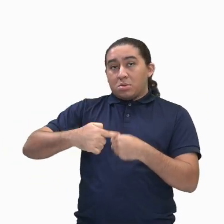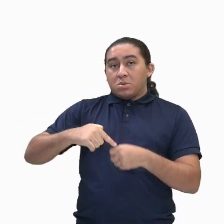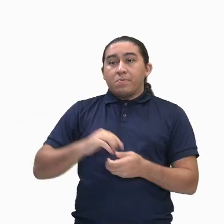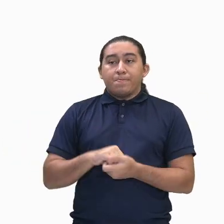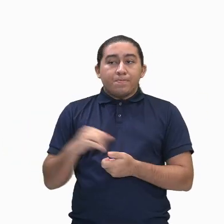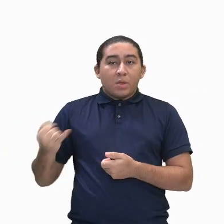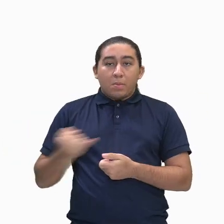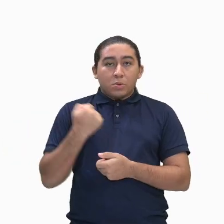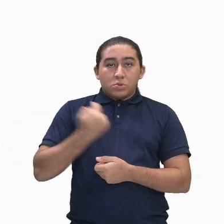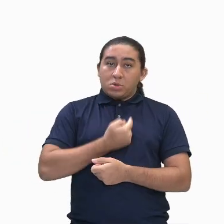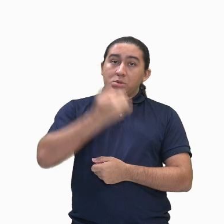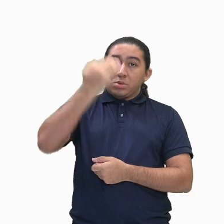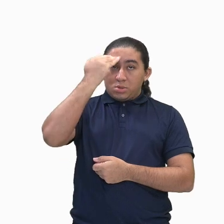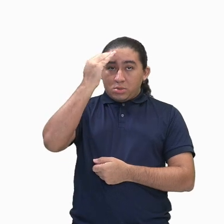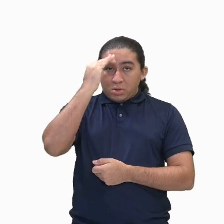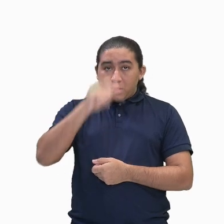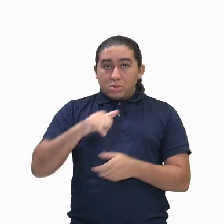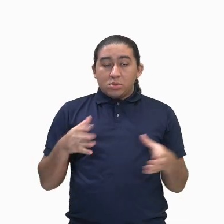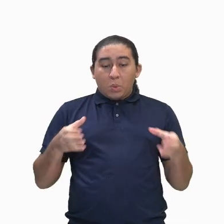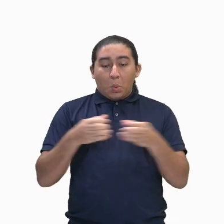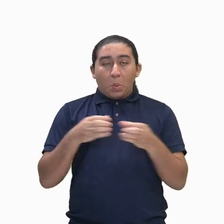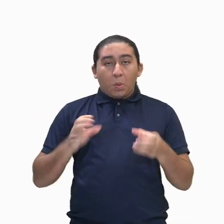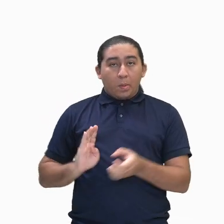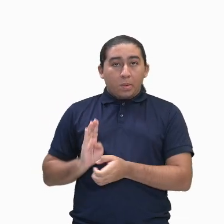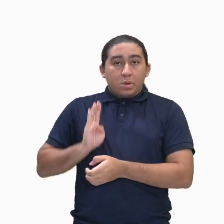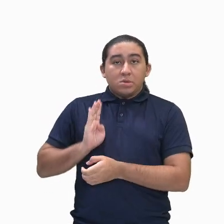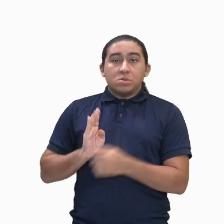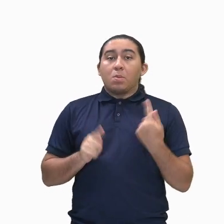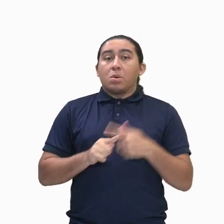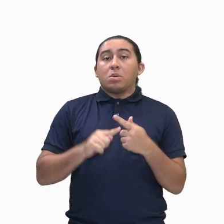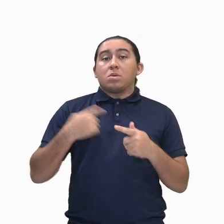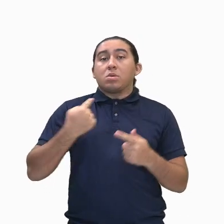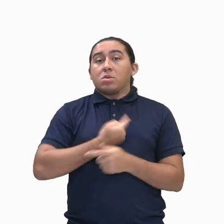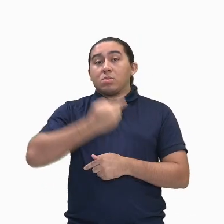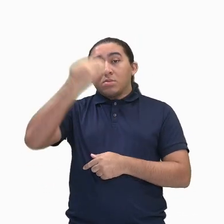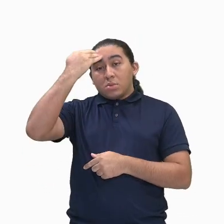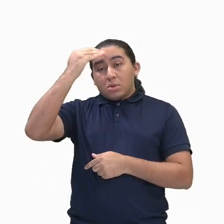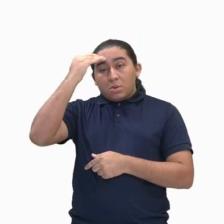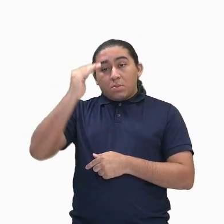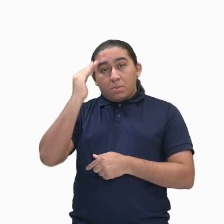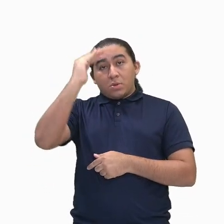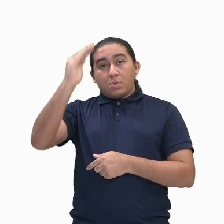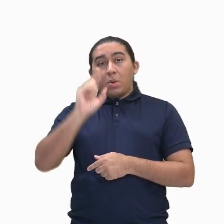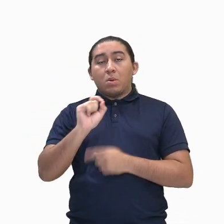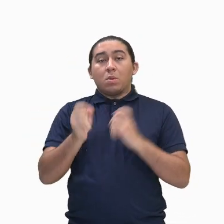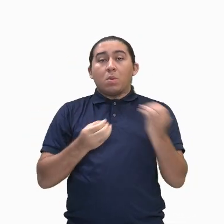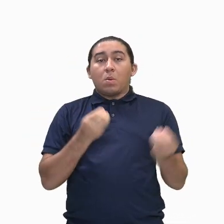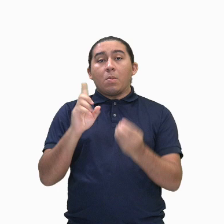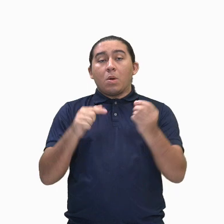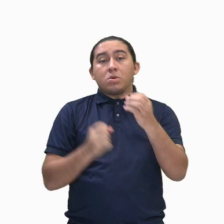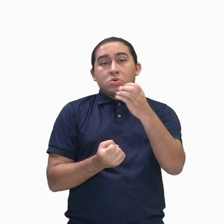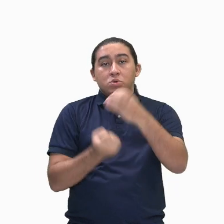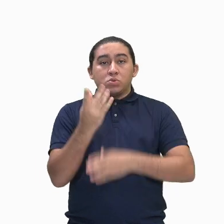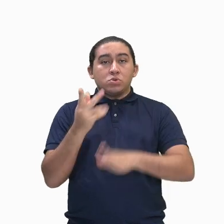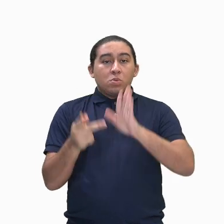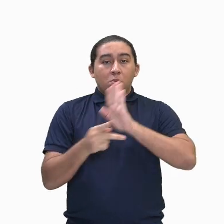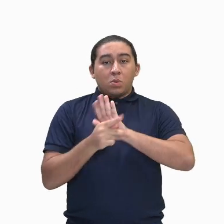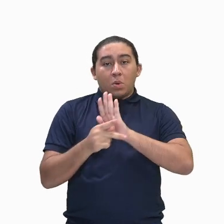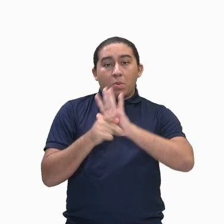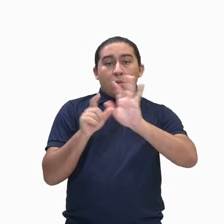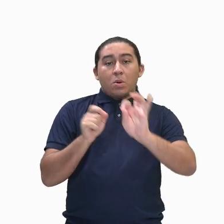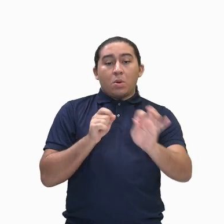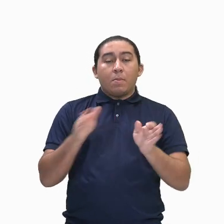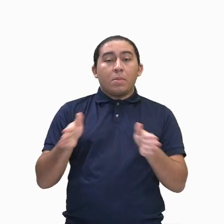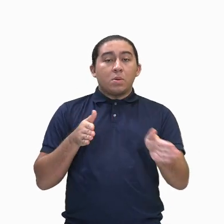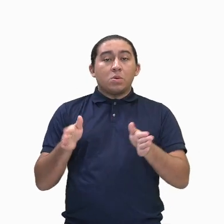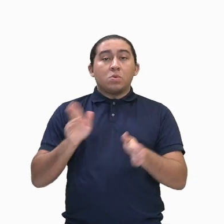o surgimento dessa classe burguesa, desses comerciantes, para a gente entender o processo também de formação, tá? Do